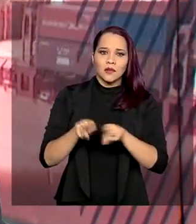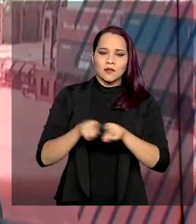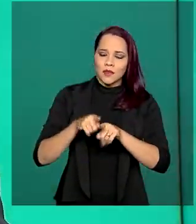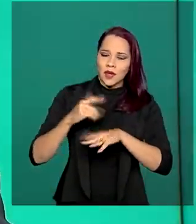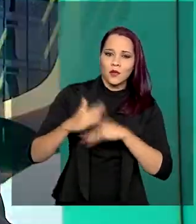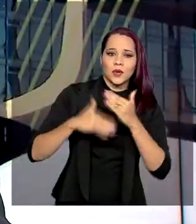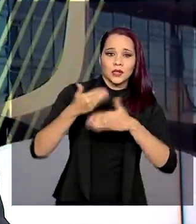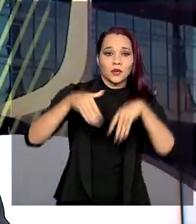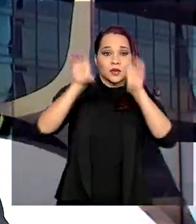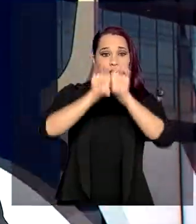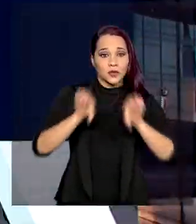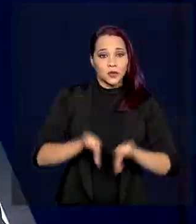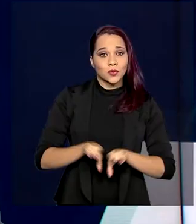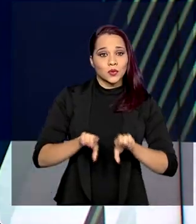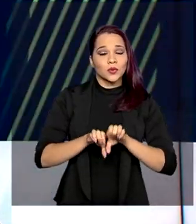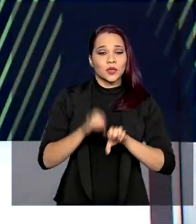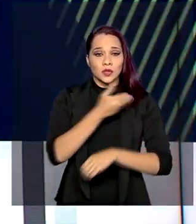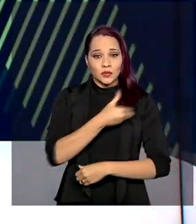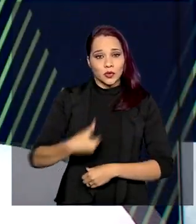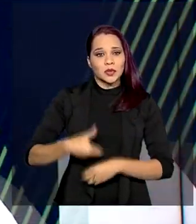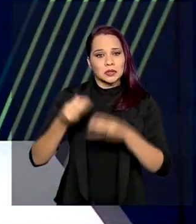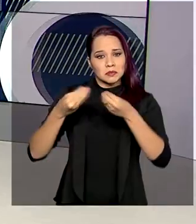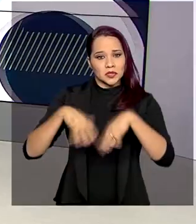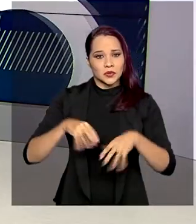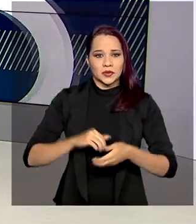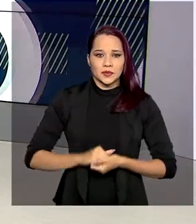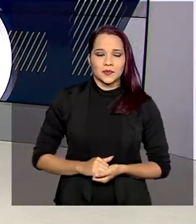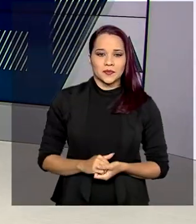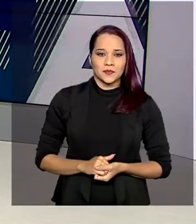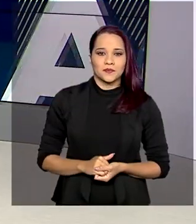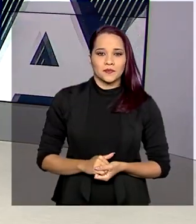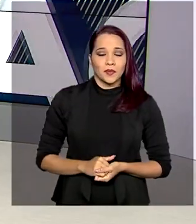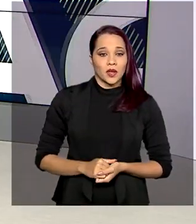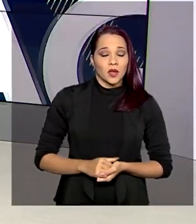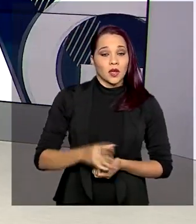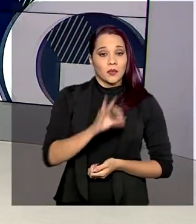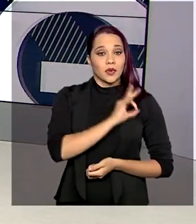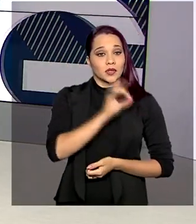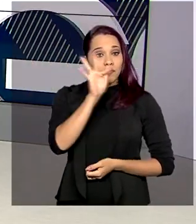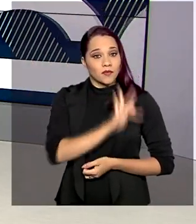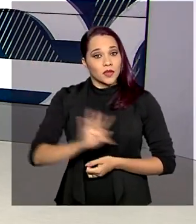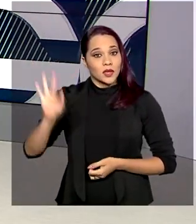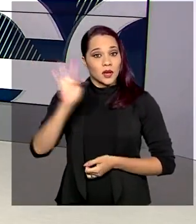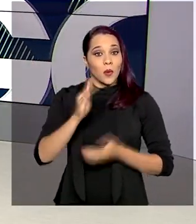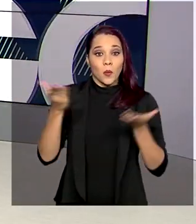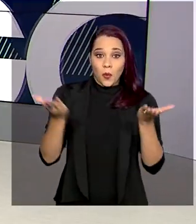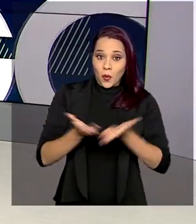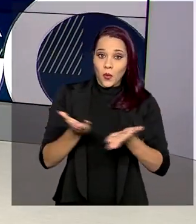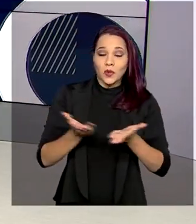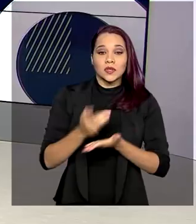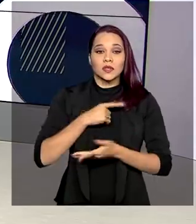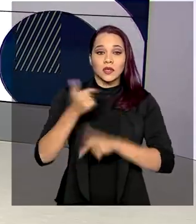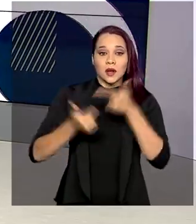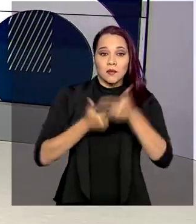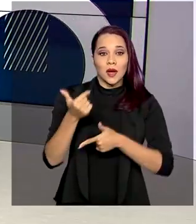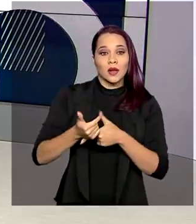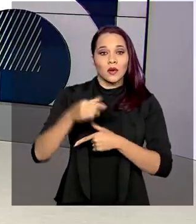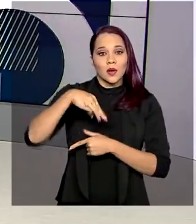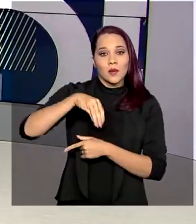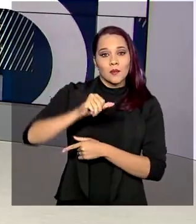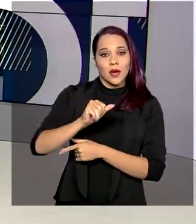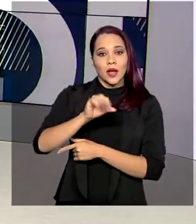recuperação de infraestruturas públicas danificadas. E a Polícia Federal realizou hoje a Operação Matar,